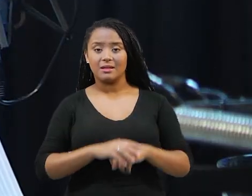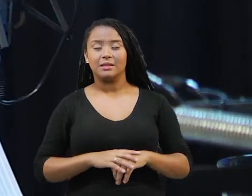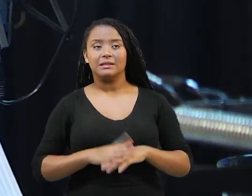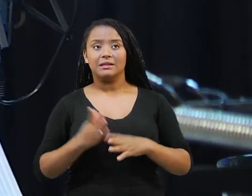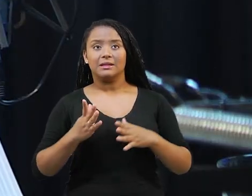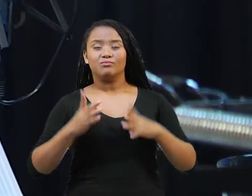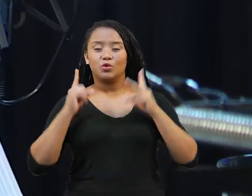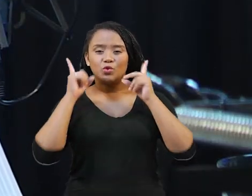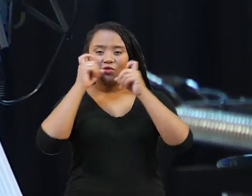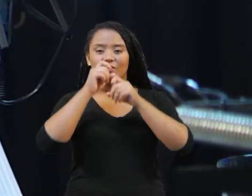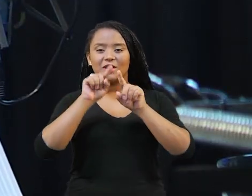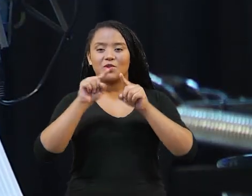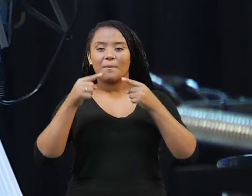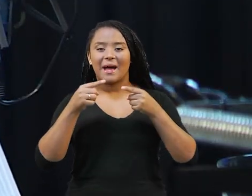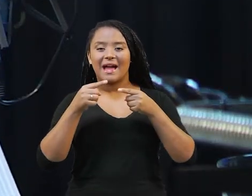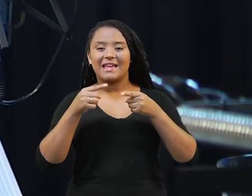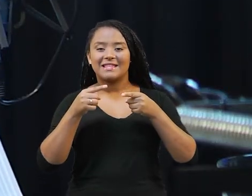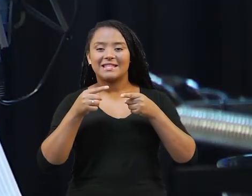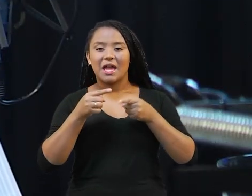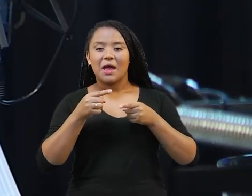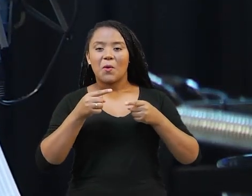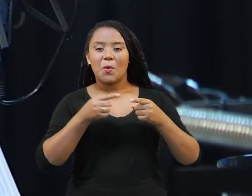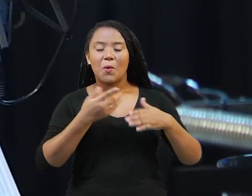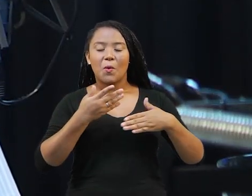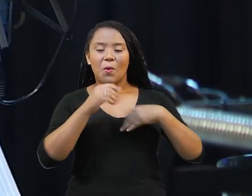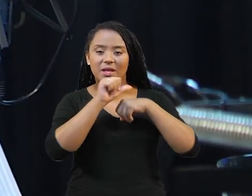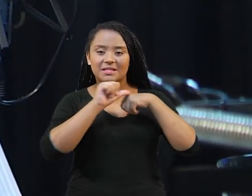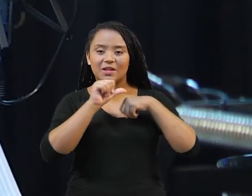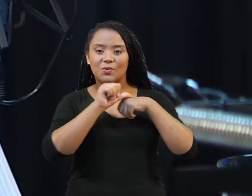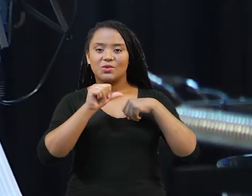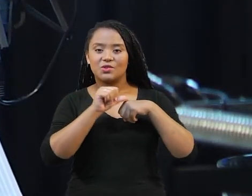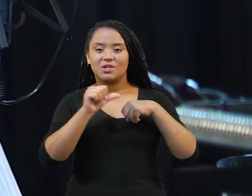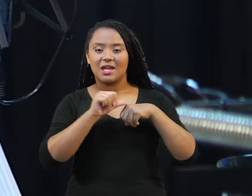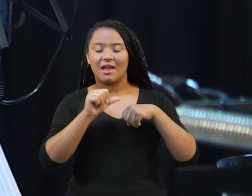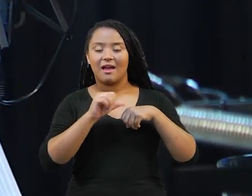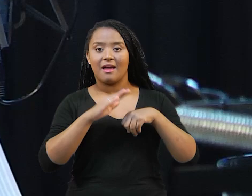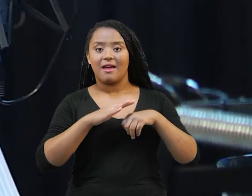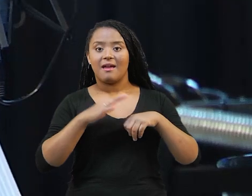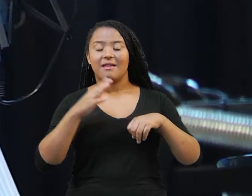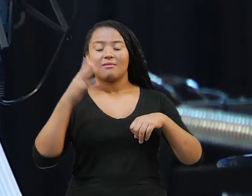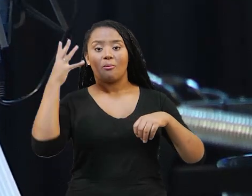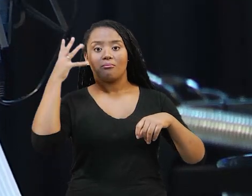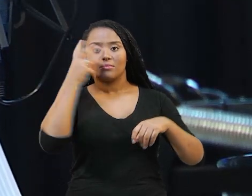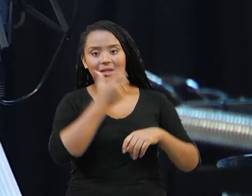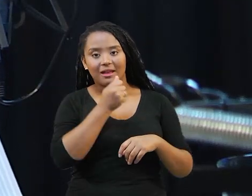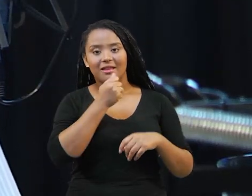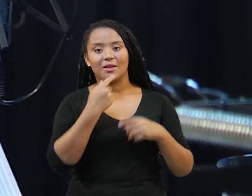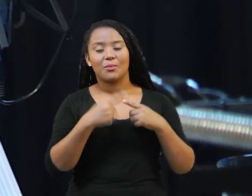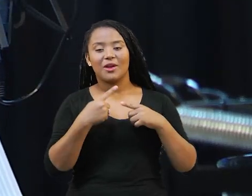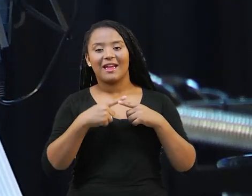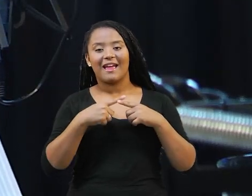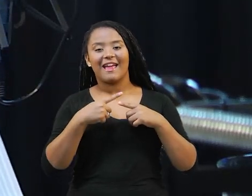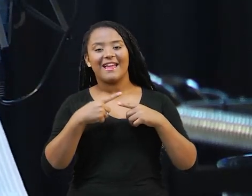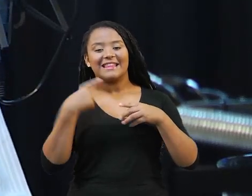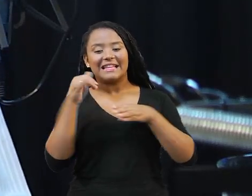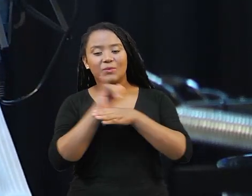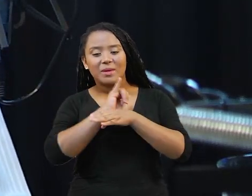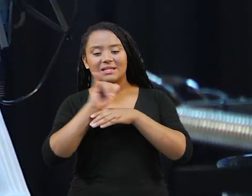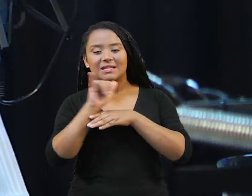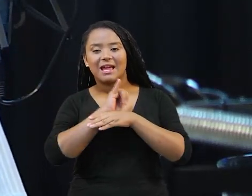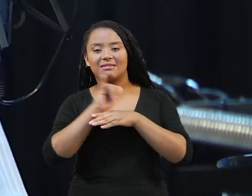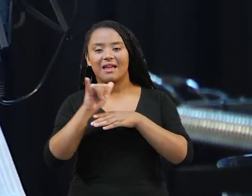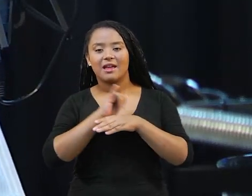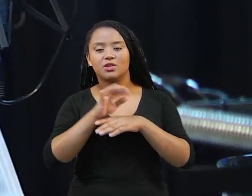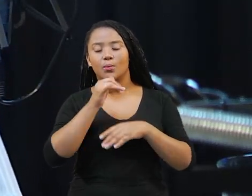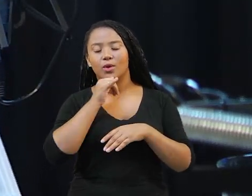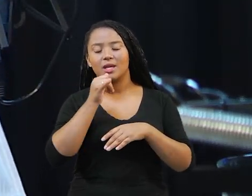cirúrgico é um dos mais belos que tem. Porque a cirurgia oncológica ela é estratégica, totalmente estratégica. Não é como a cirurgia do trauma,